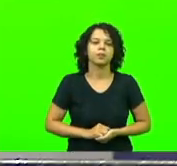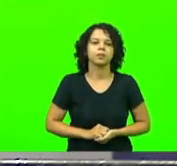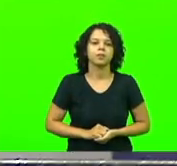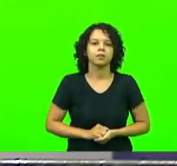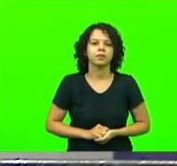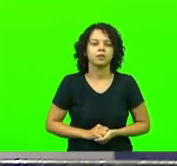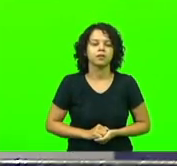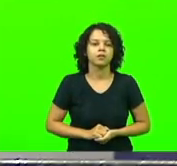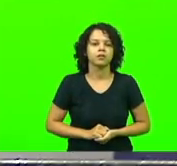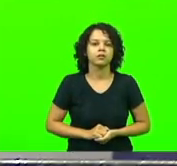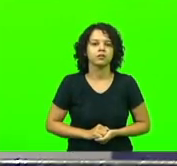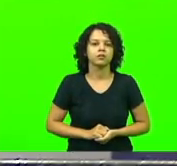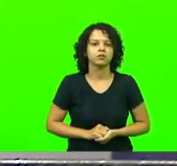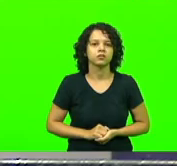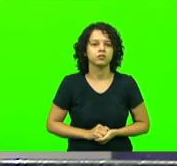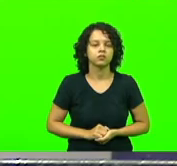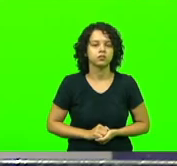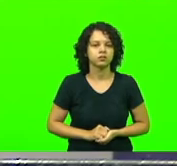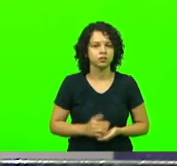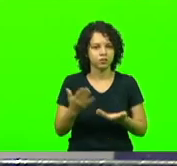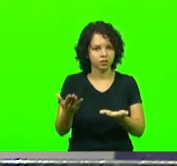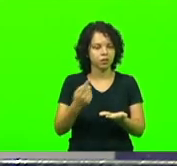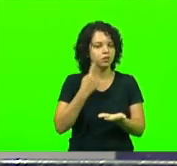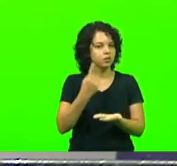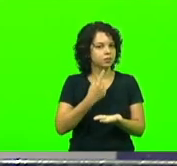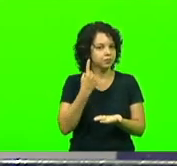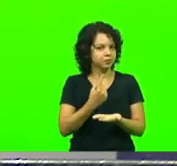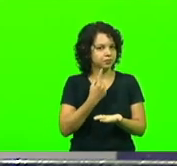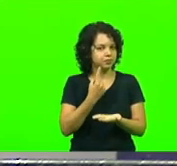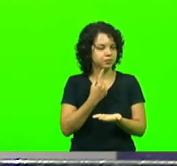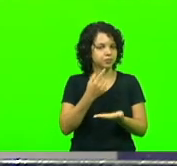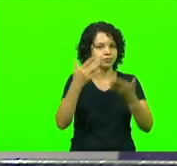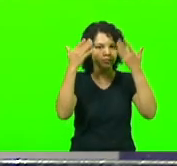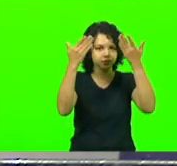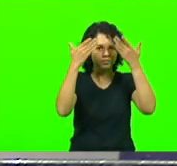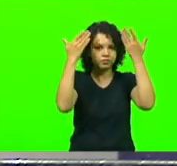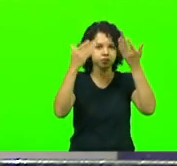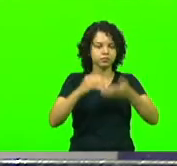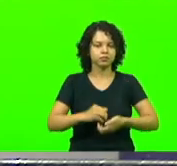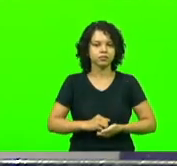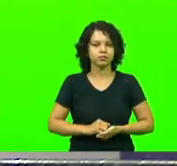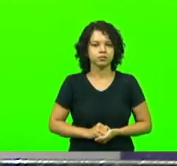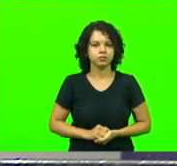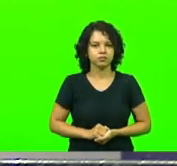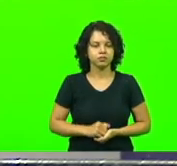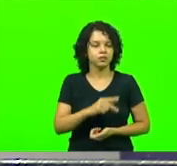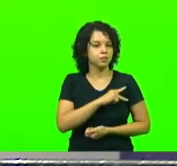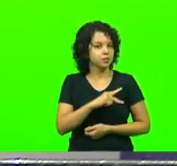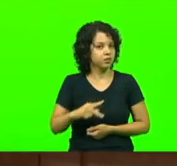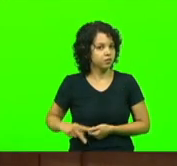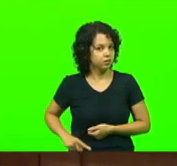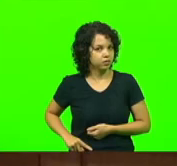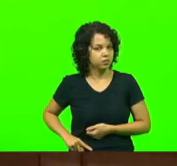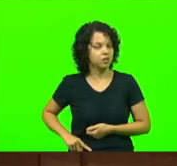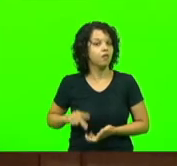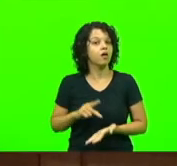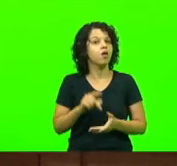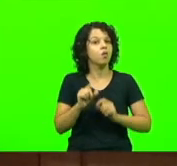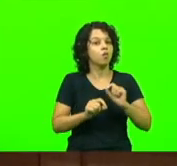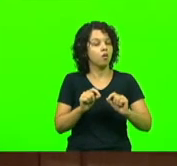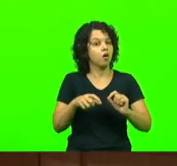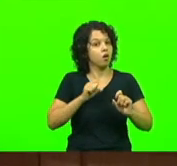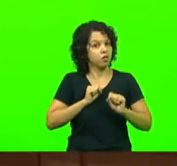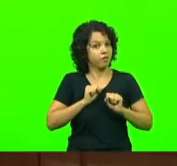Um minuto, presidente. Pela ordem, deputado Zé Milton Schaefer. Presidente, na verdade, eu estou defendendo a saúde